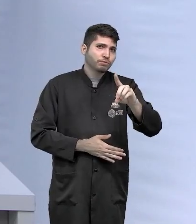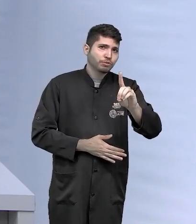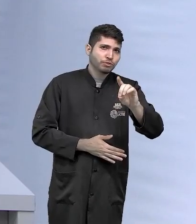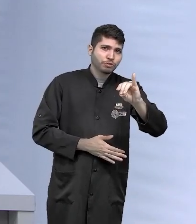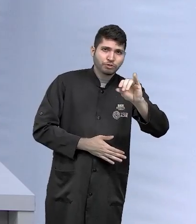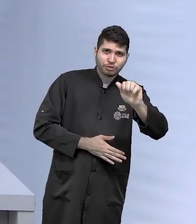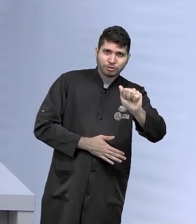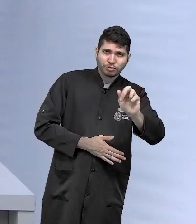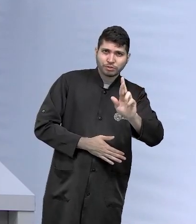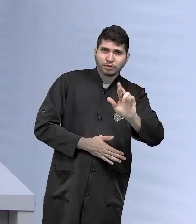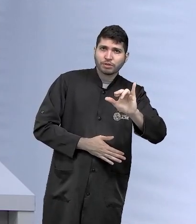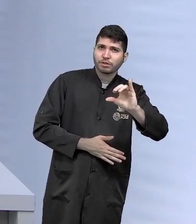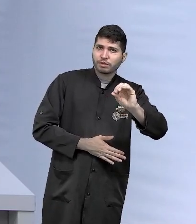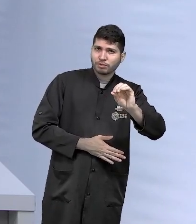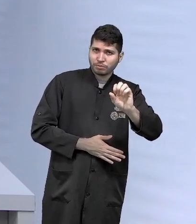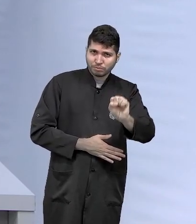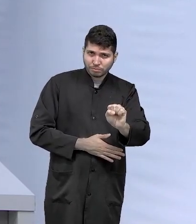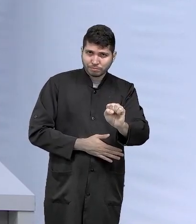de geração em geração.